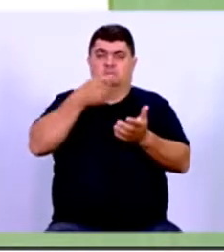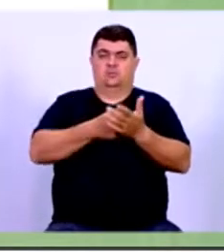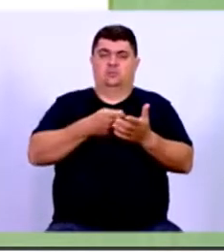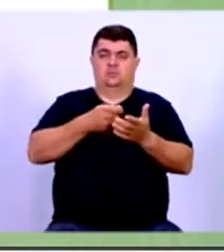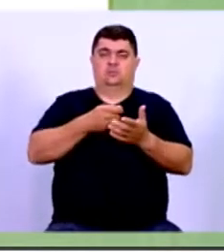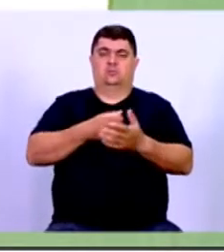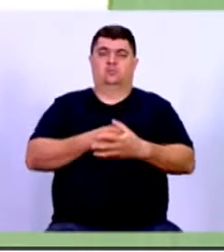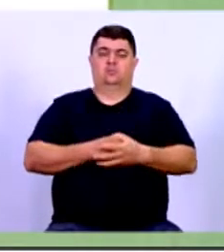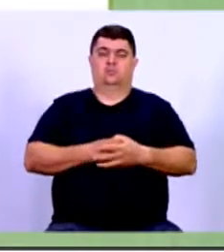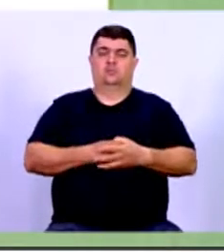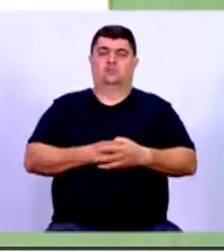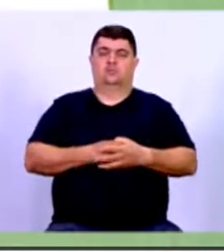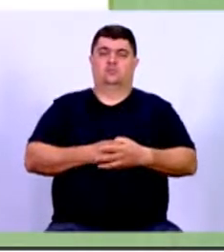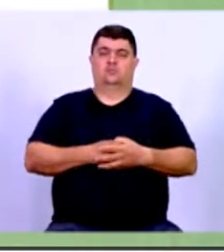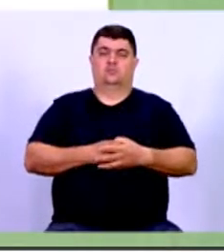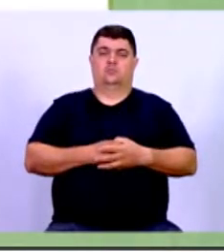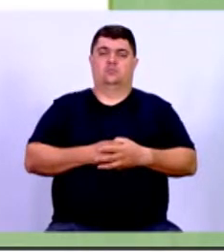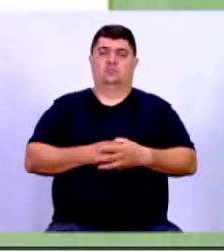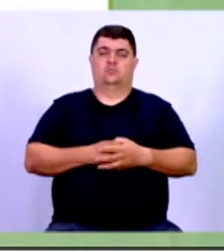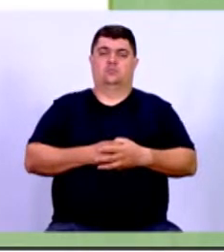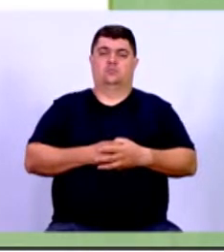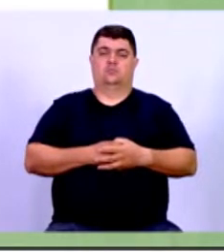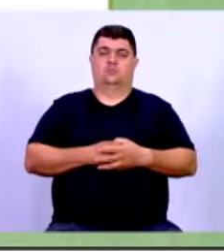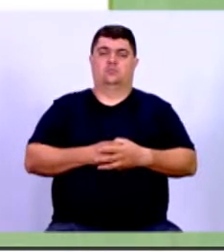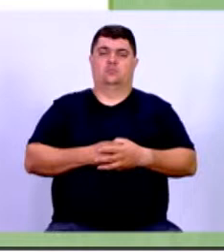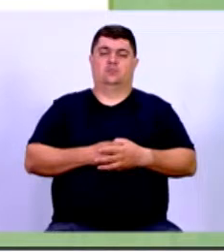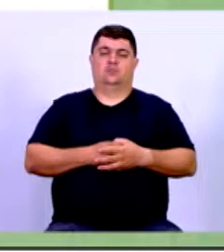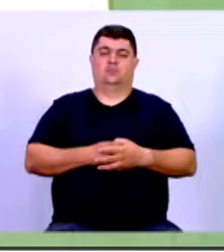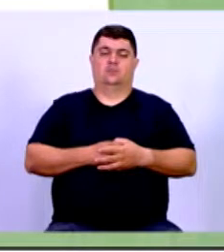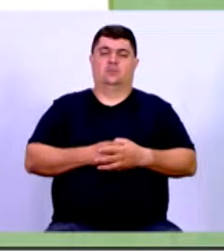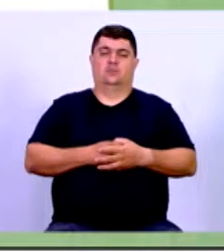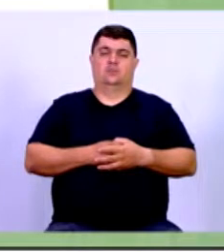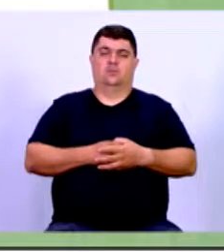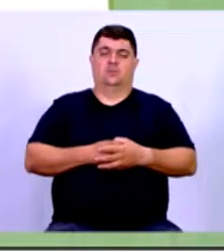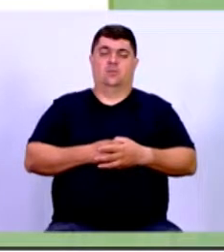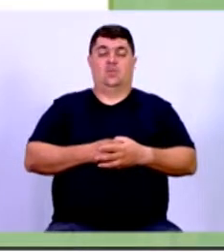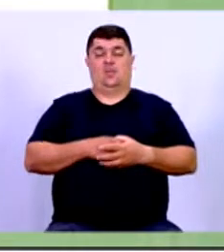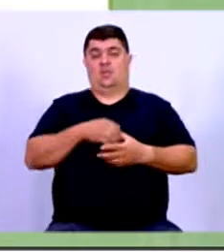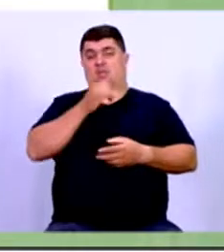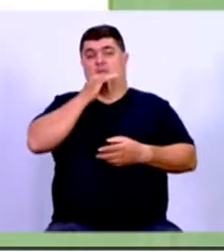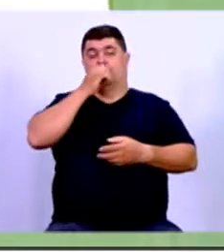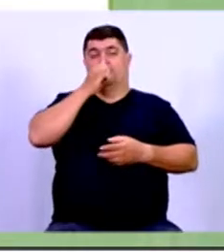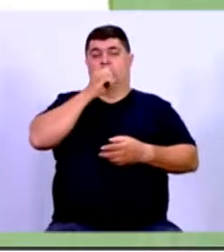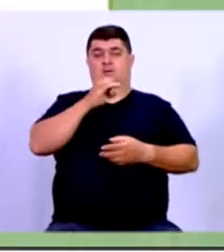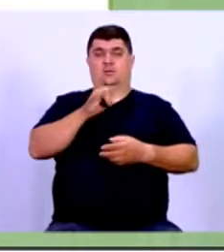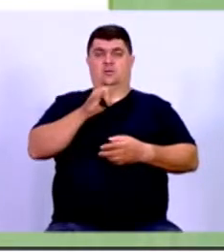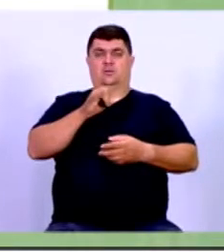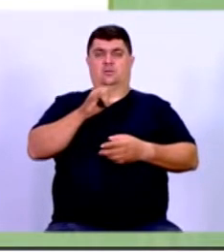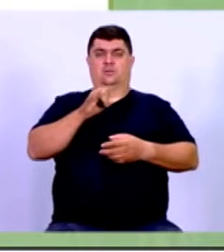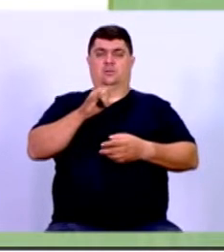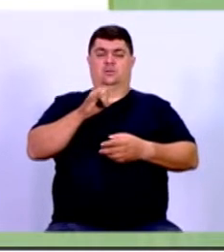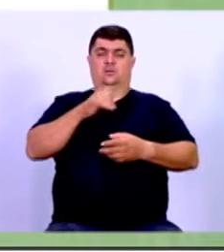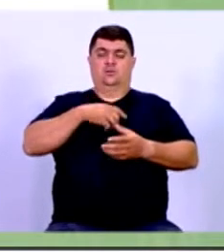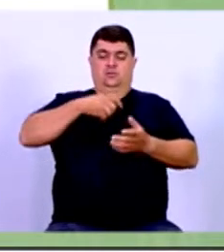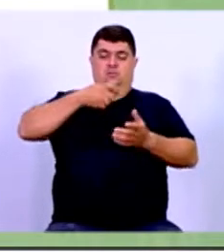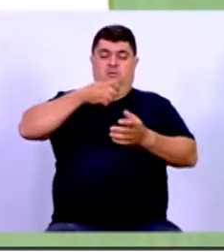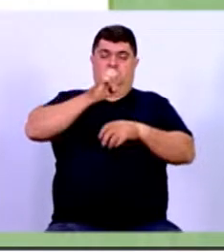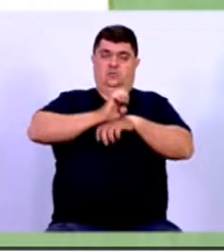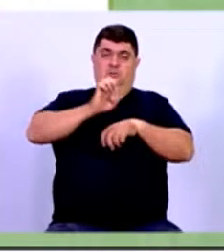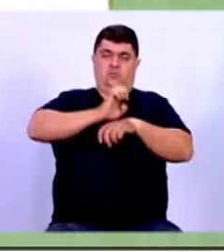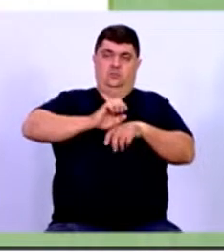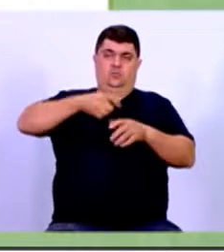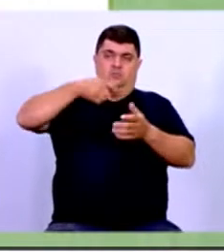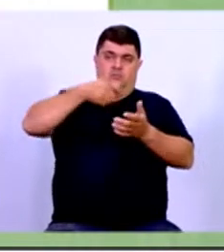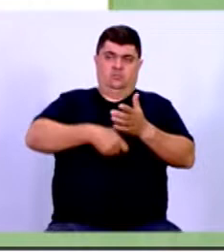remuneração. Tá? Nesse caso, o estágio é remunerado. No caso, quando o estágio é